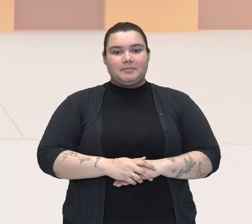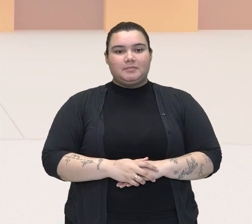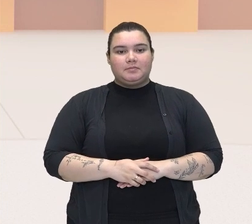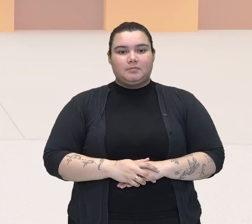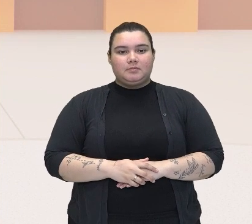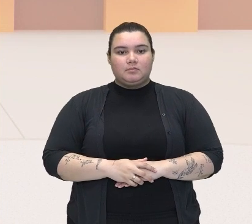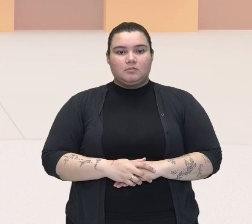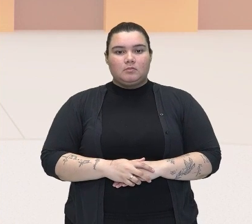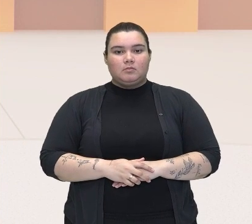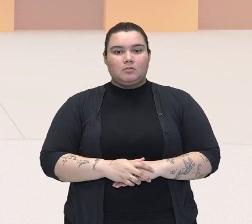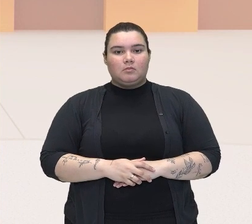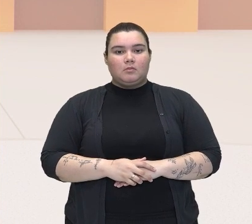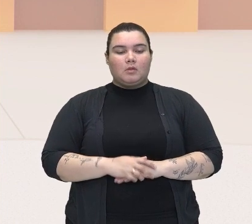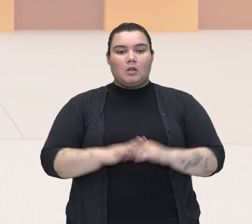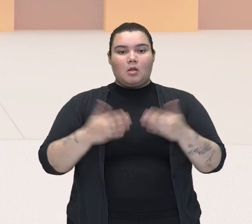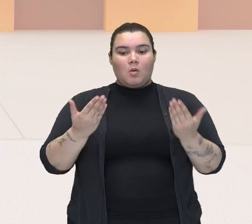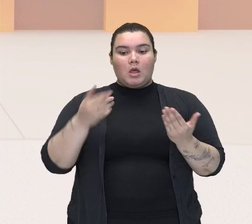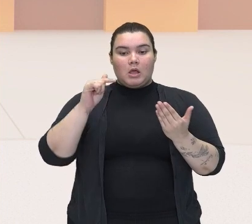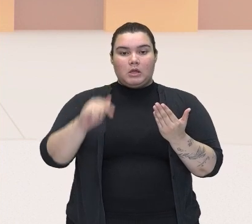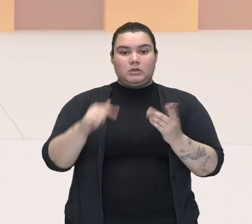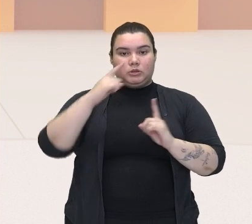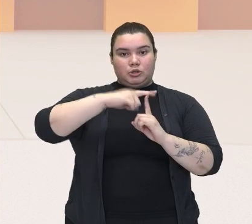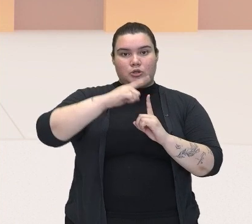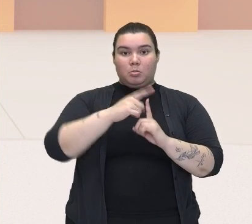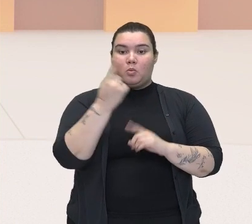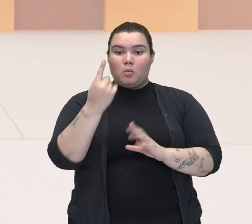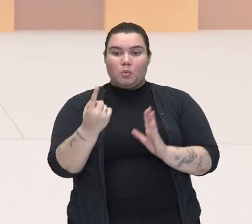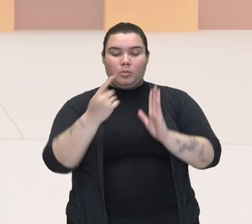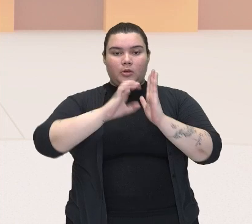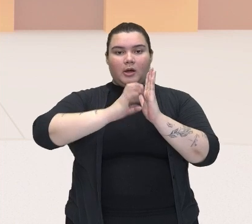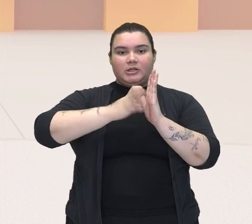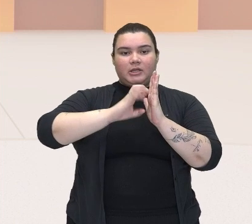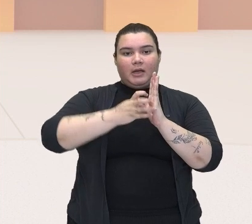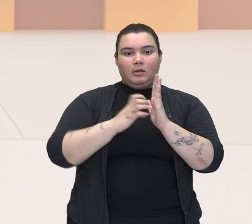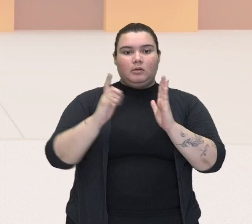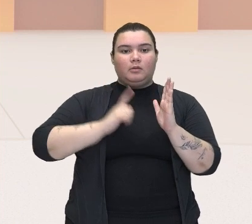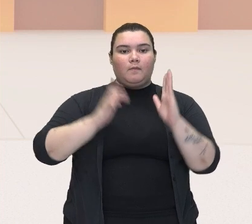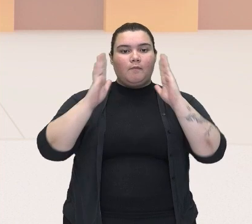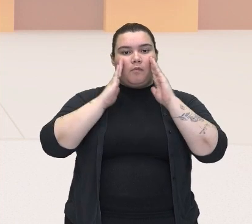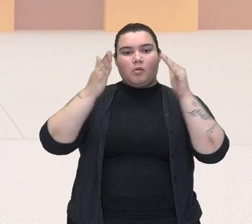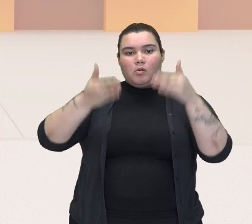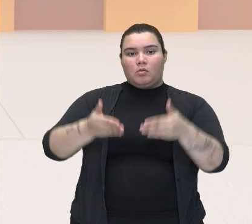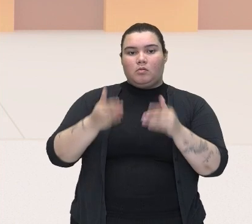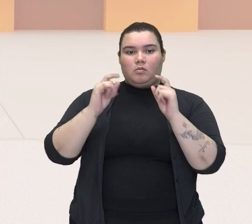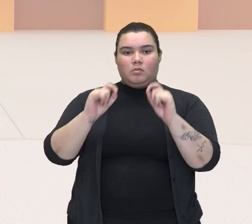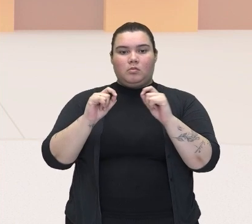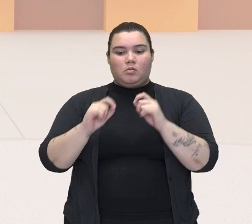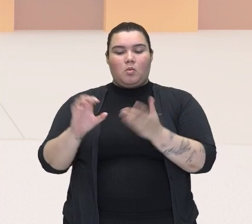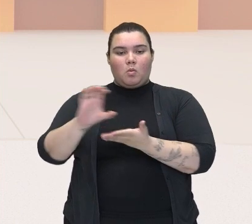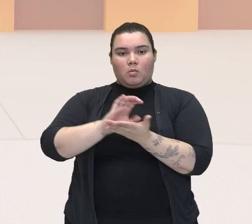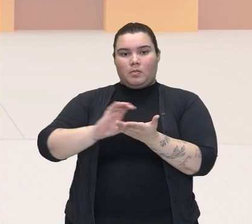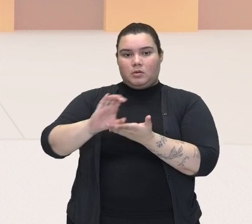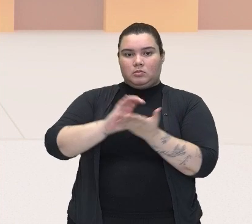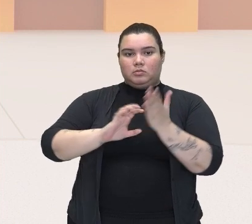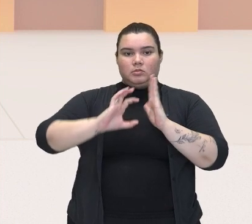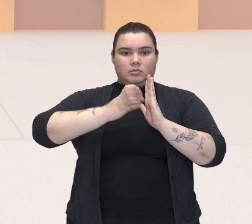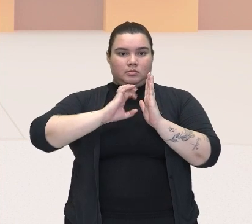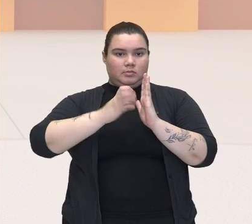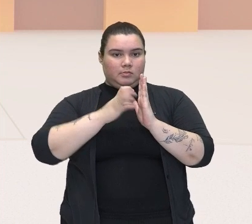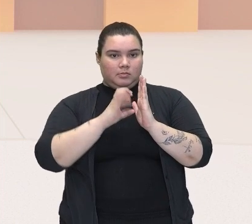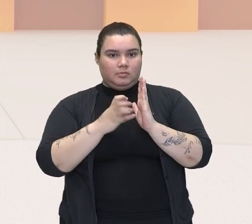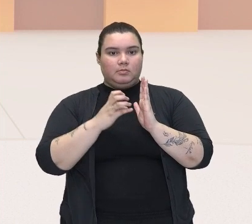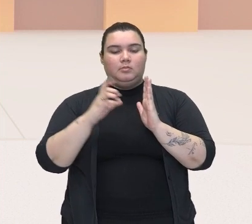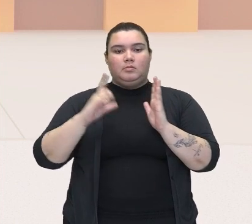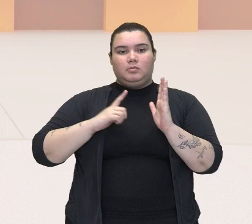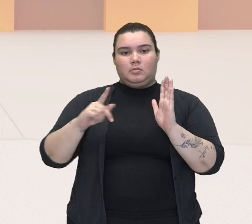O monopartidarismo o poder está concentrado no comitê do partido